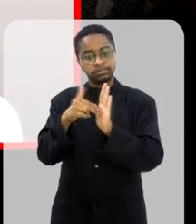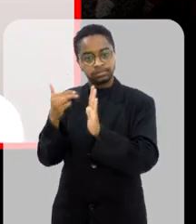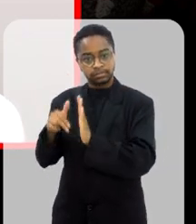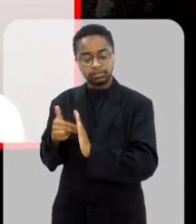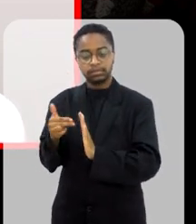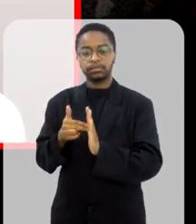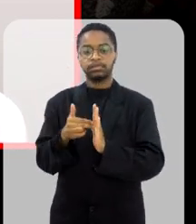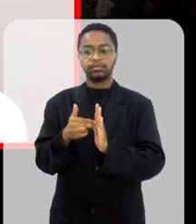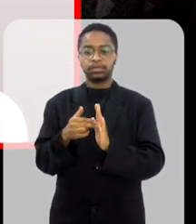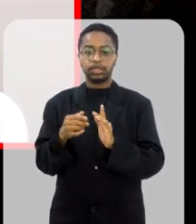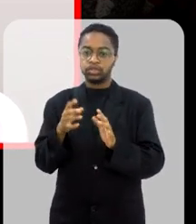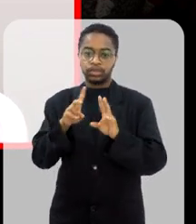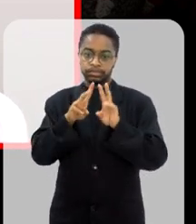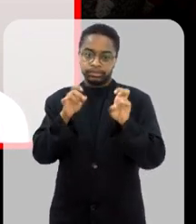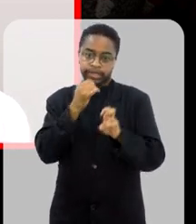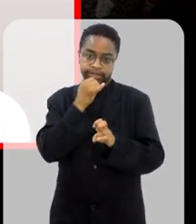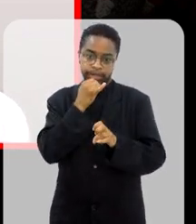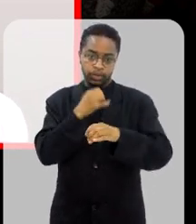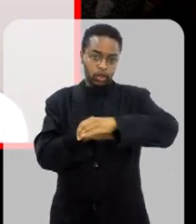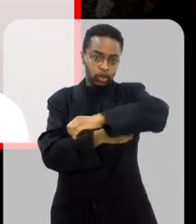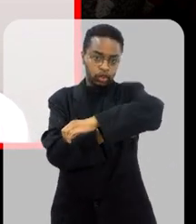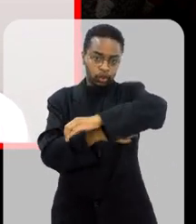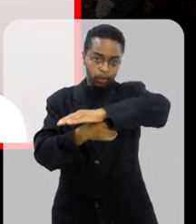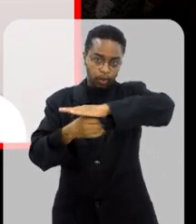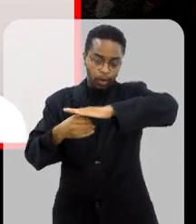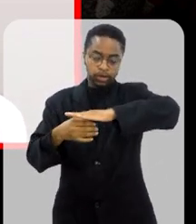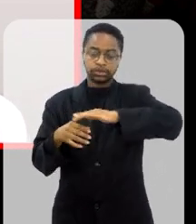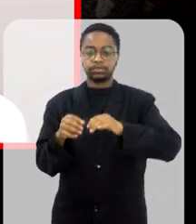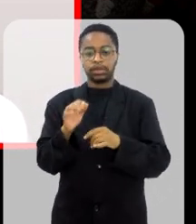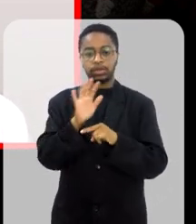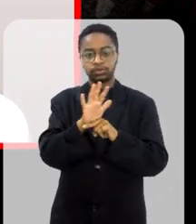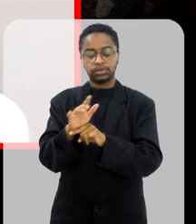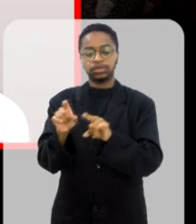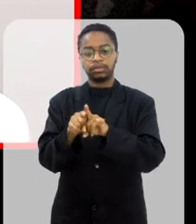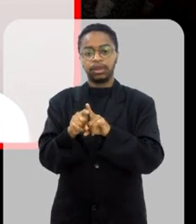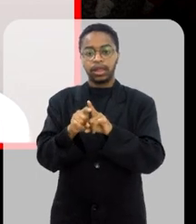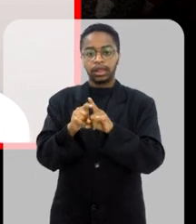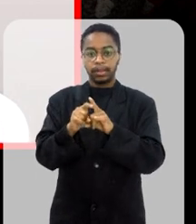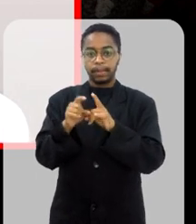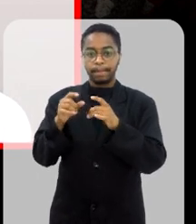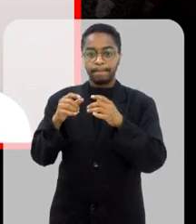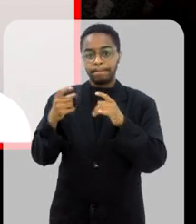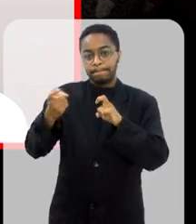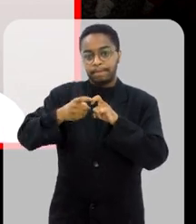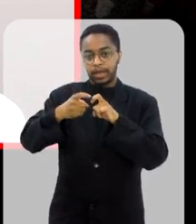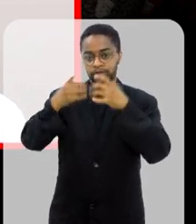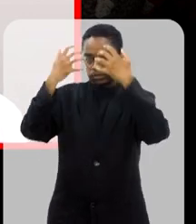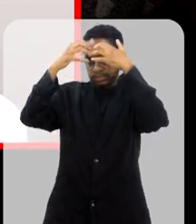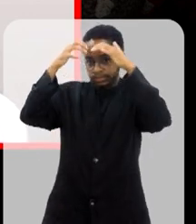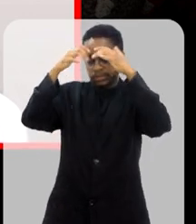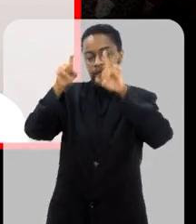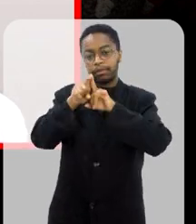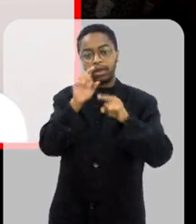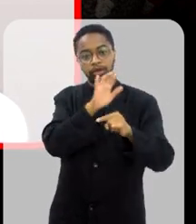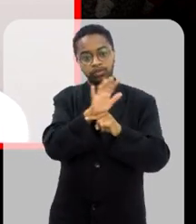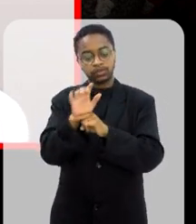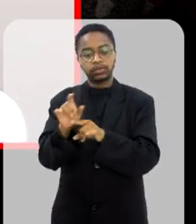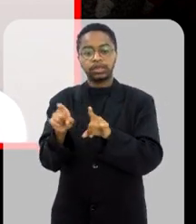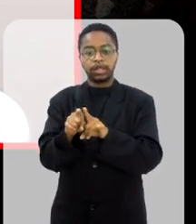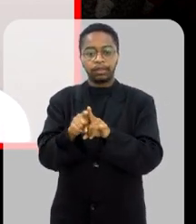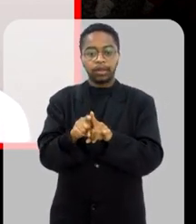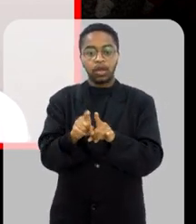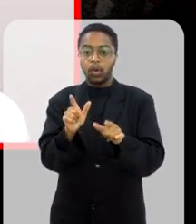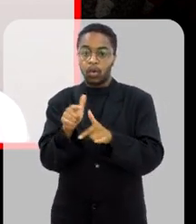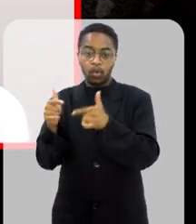né? Dão trombose às vezes pacientes, às vezes o neurologista, porque ele atinge o sistema nervoso central, a